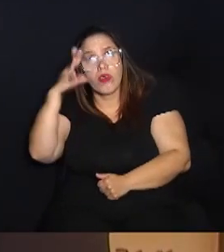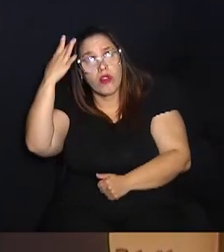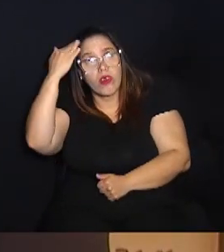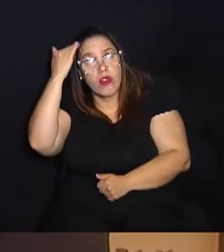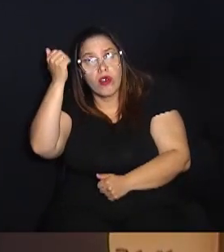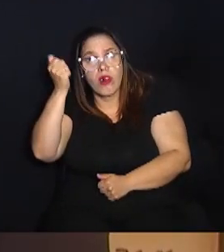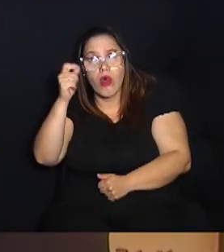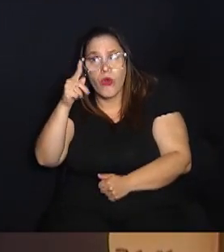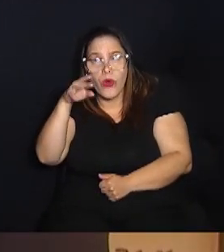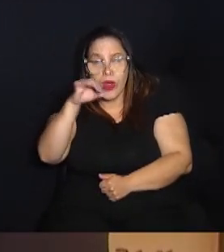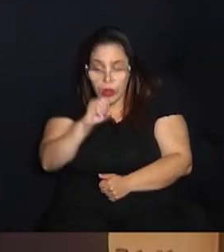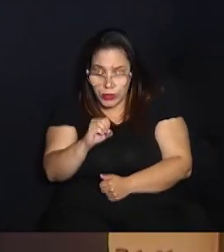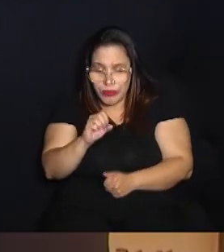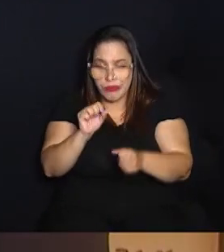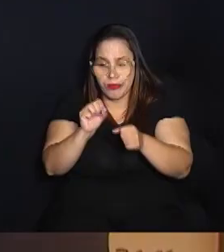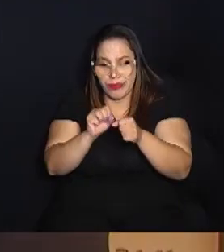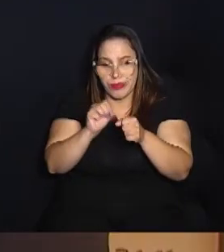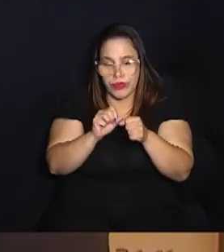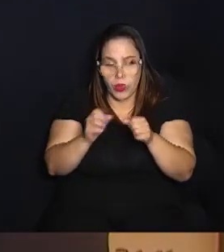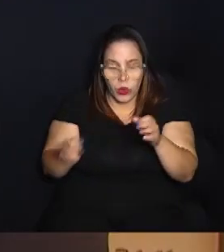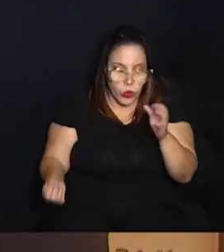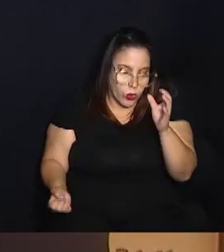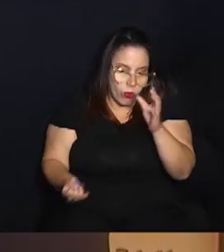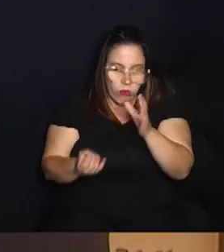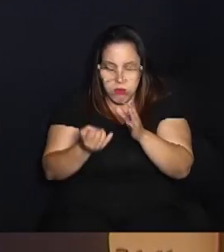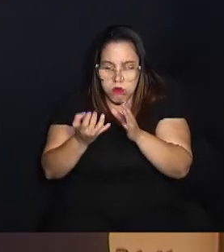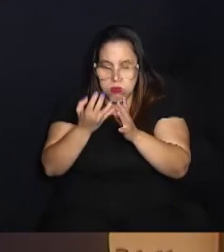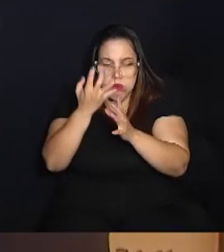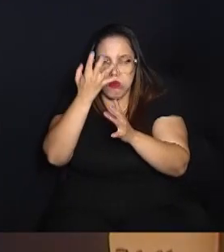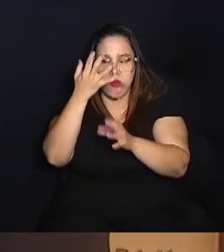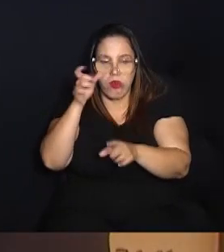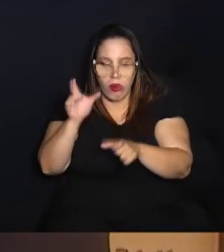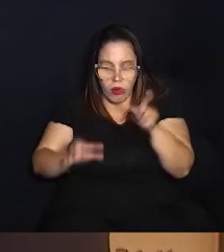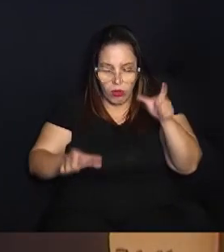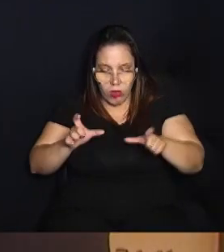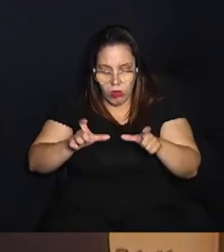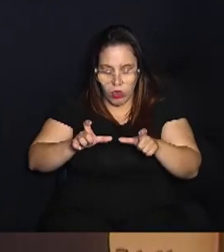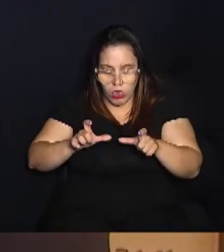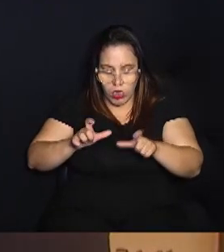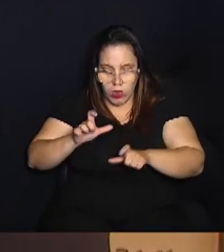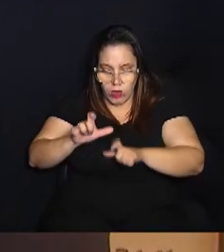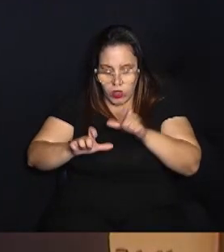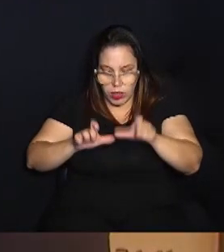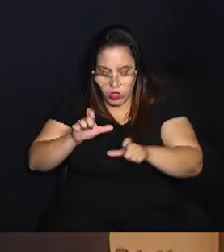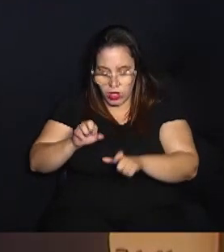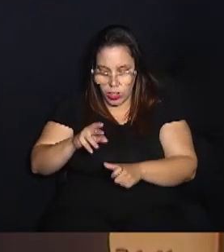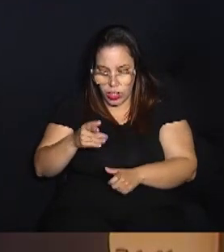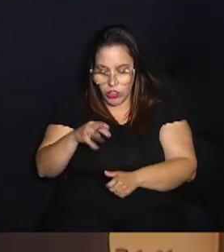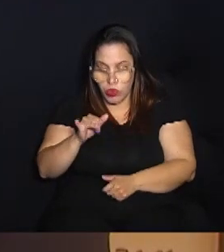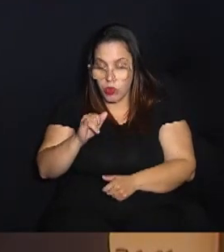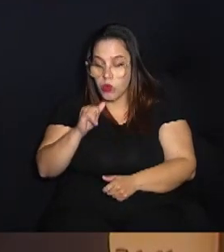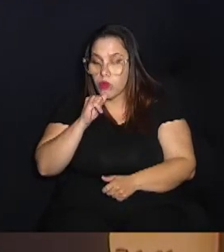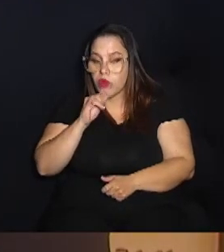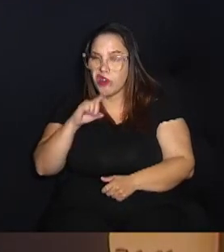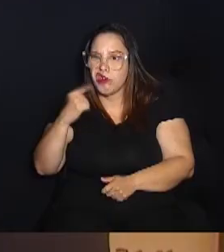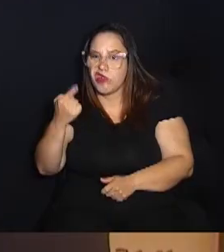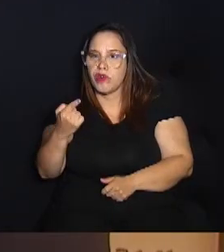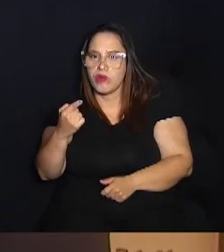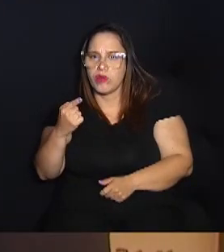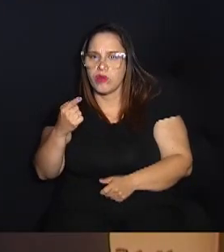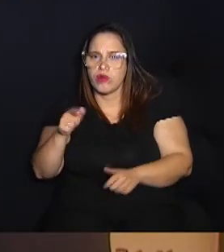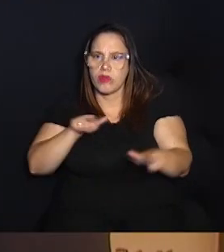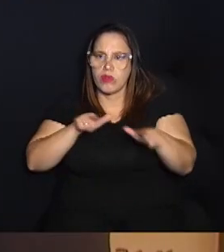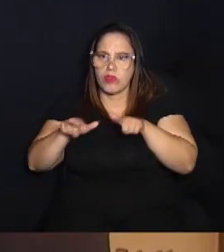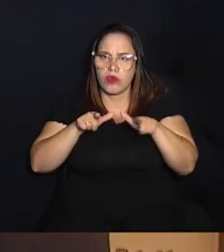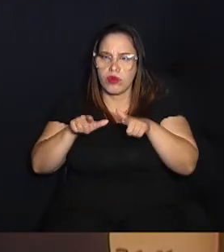feito, é que faz com que emerjam as palavras geradoras. Outro exemplo, você vai trabalhar